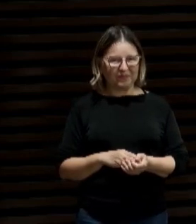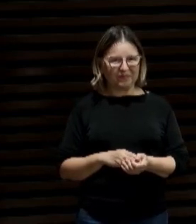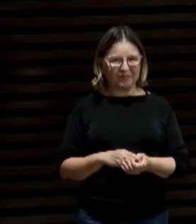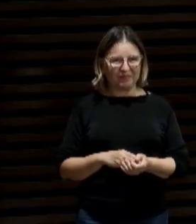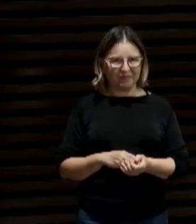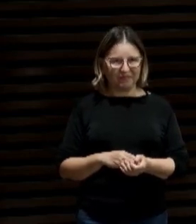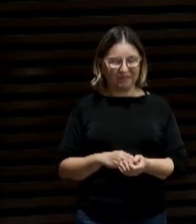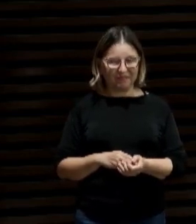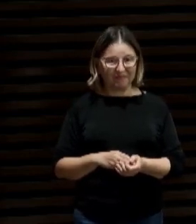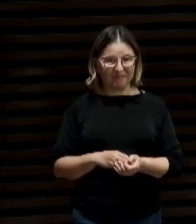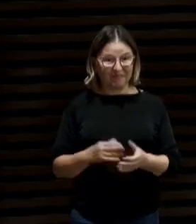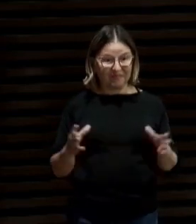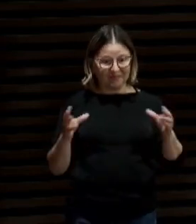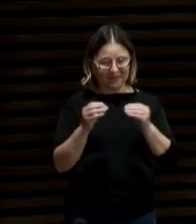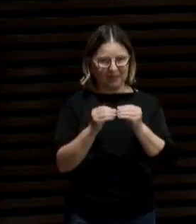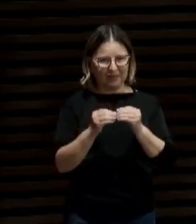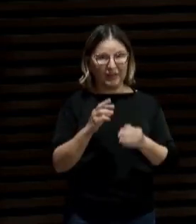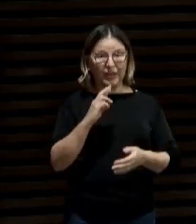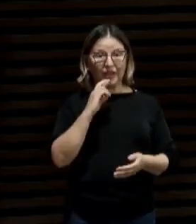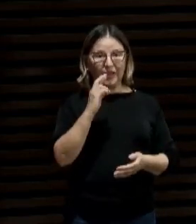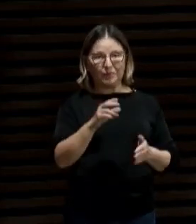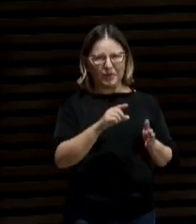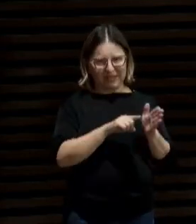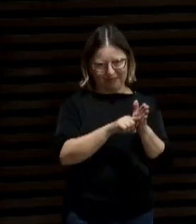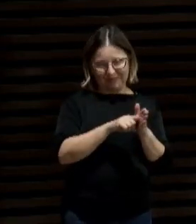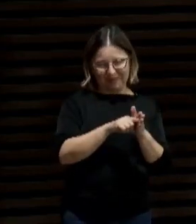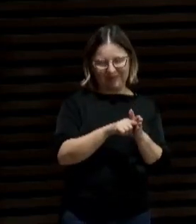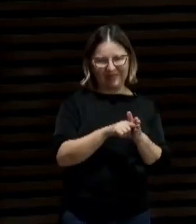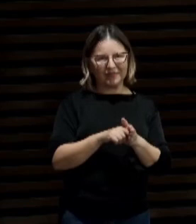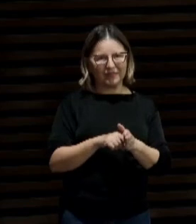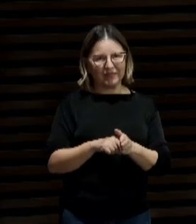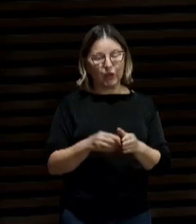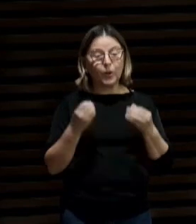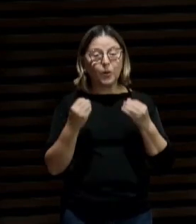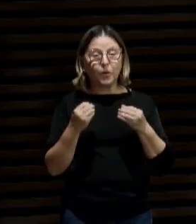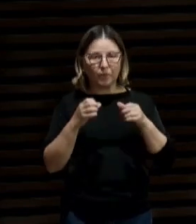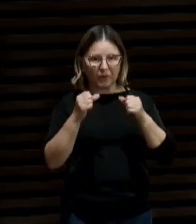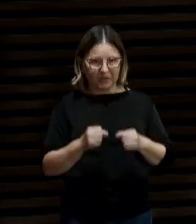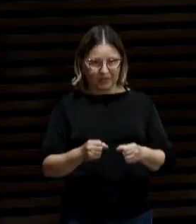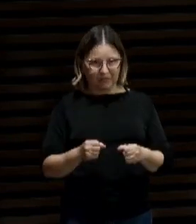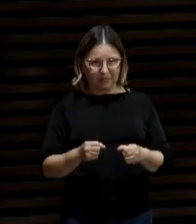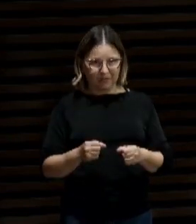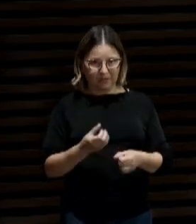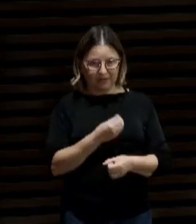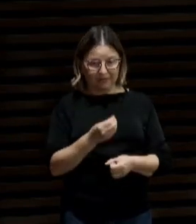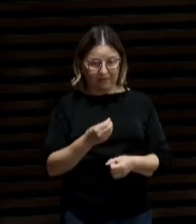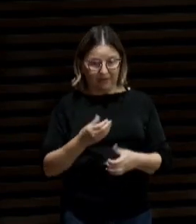E eu concluo respondendo a pergunta que a gente fez. Como podemos viver com ânimo num mundo como